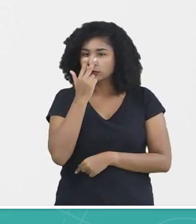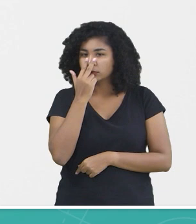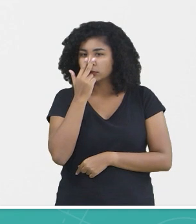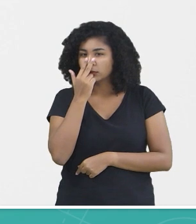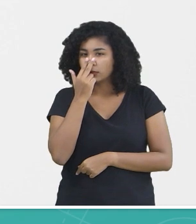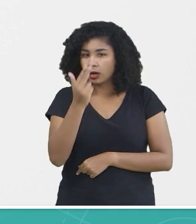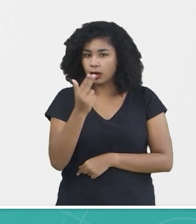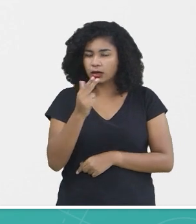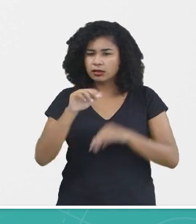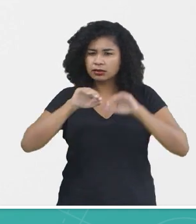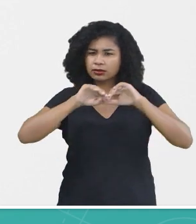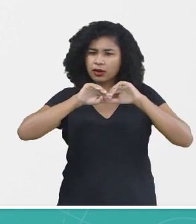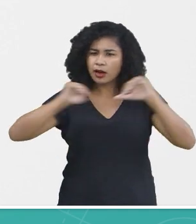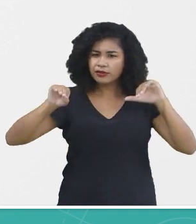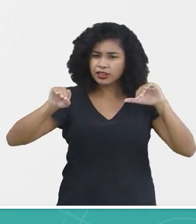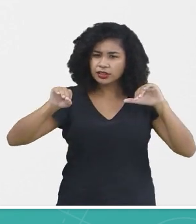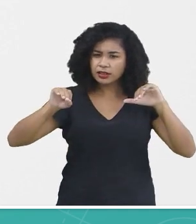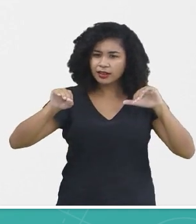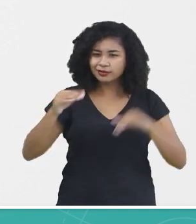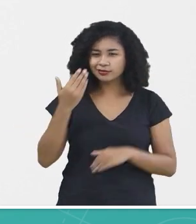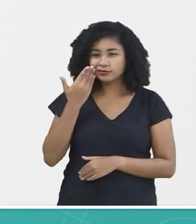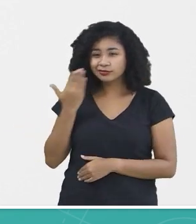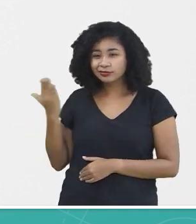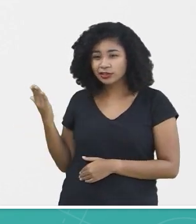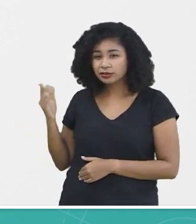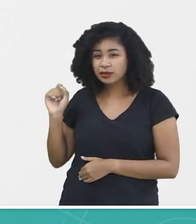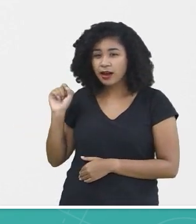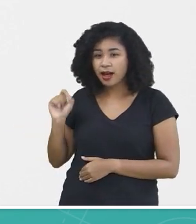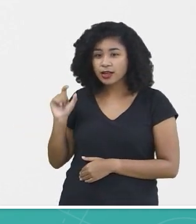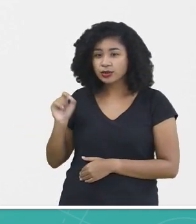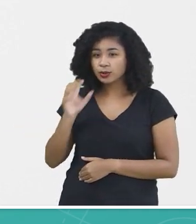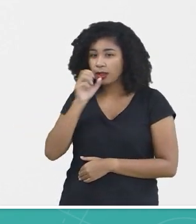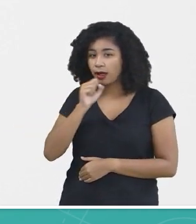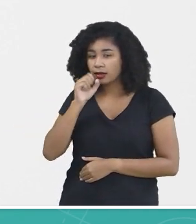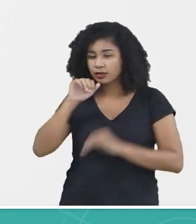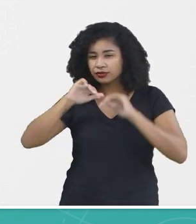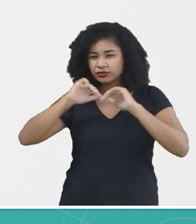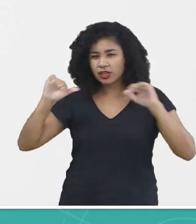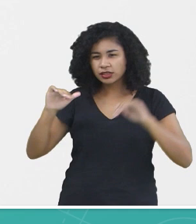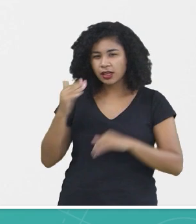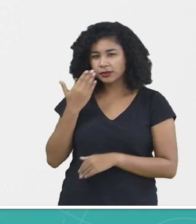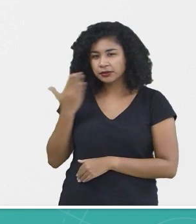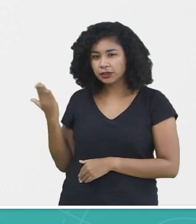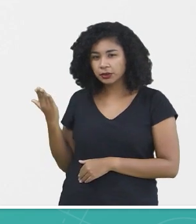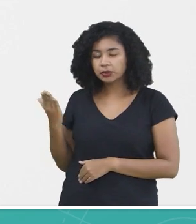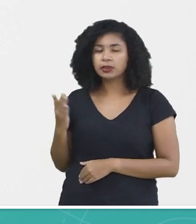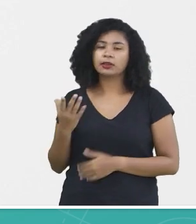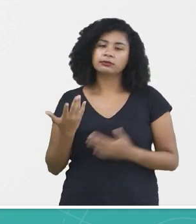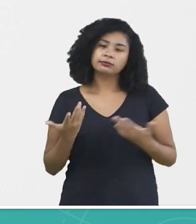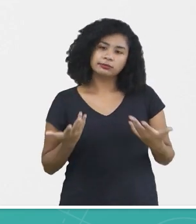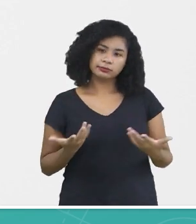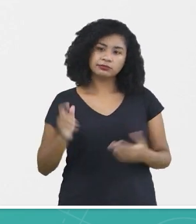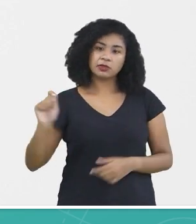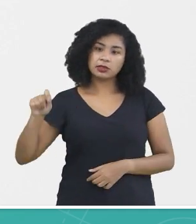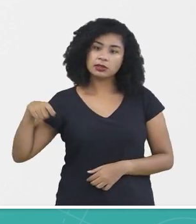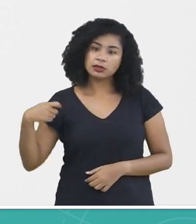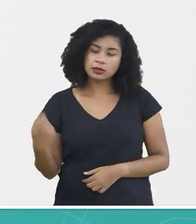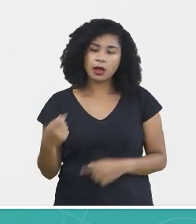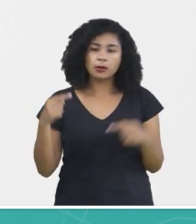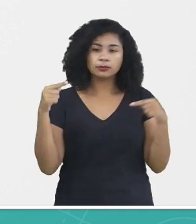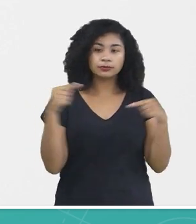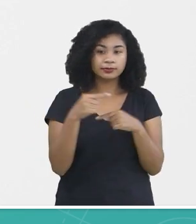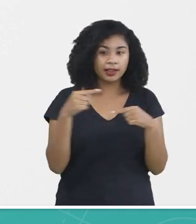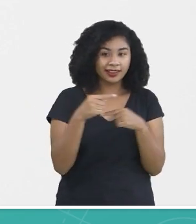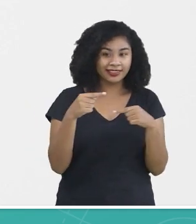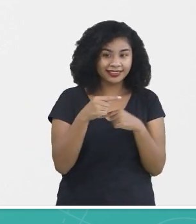mesma distância. Então, eu posso afirmar, são retas paralelas. Na letra B, ele quer que você analise o que,